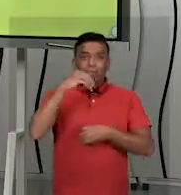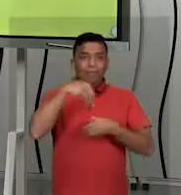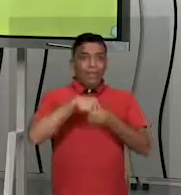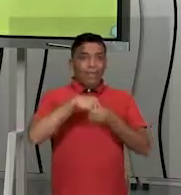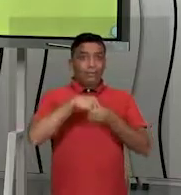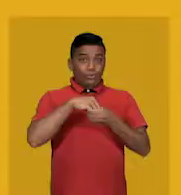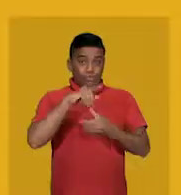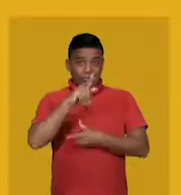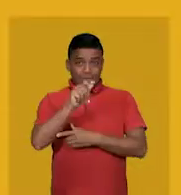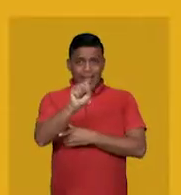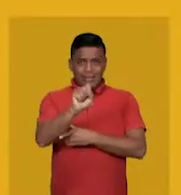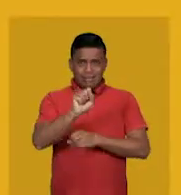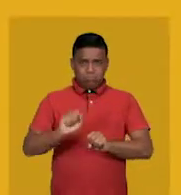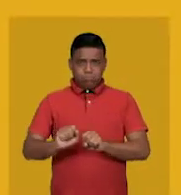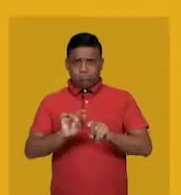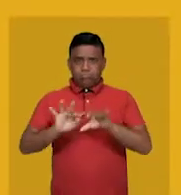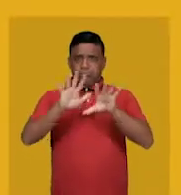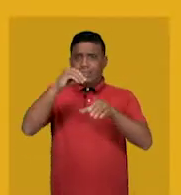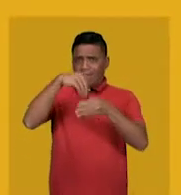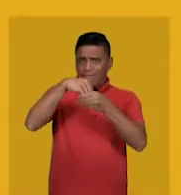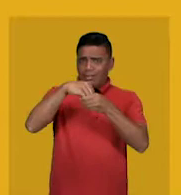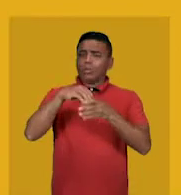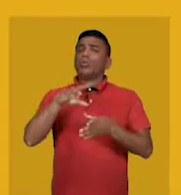do gás, ela vai ser